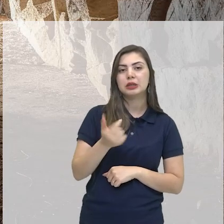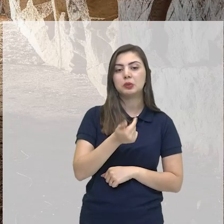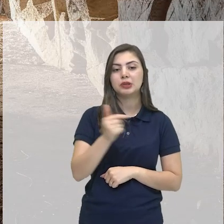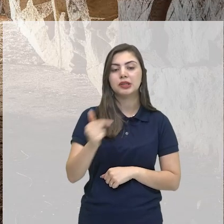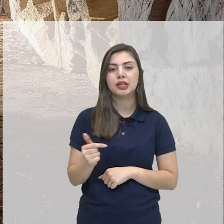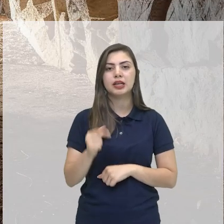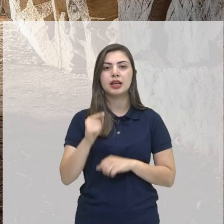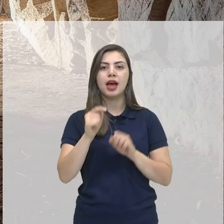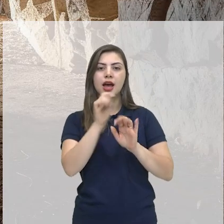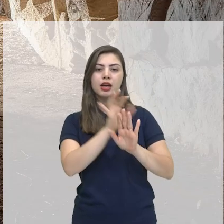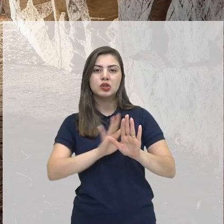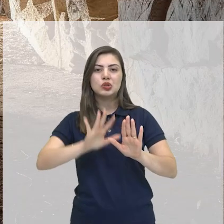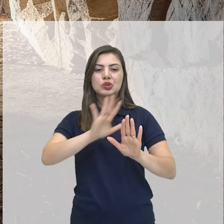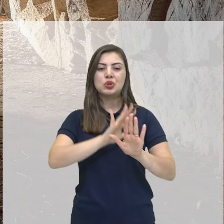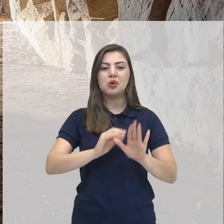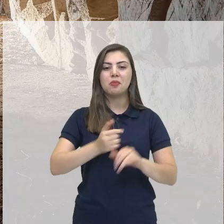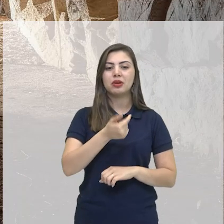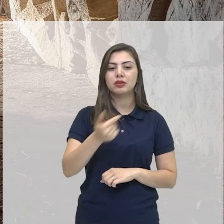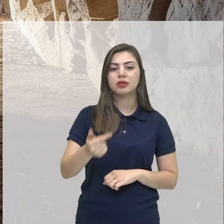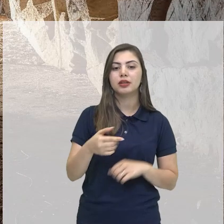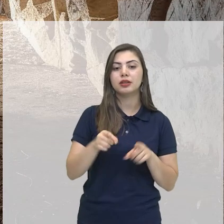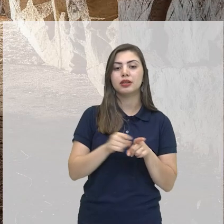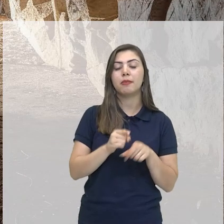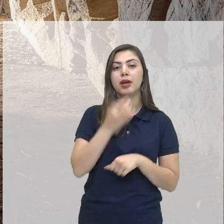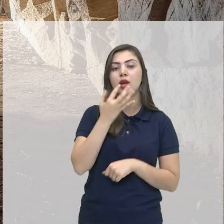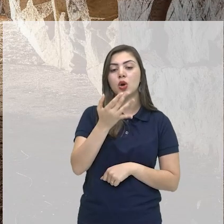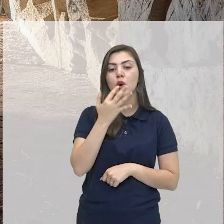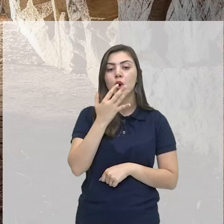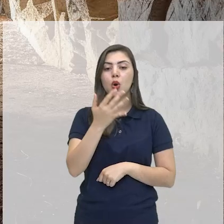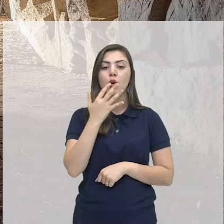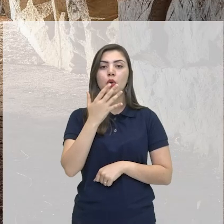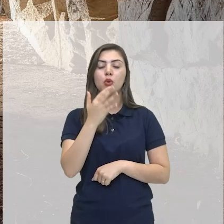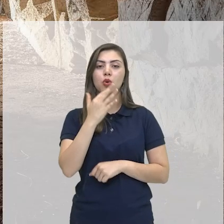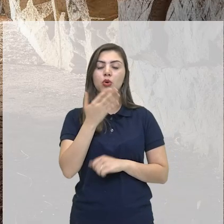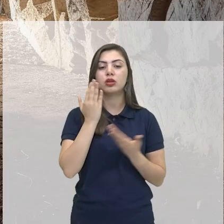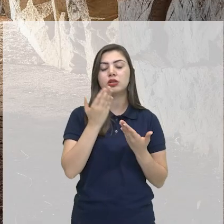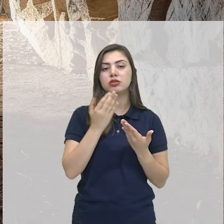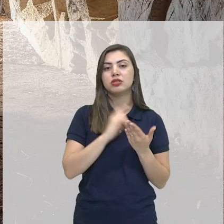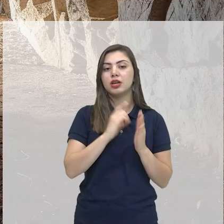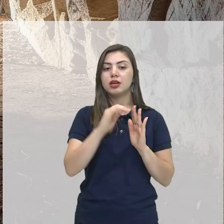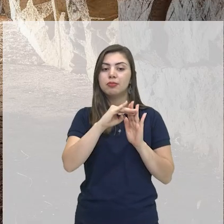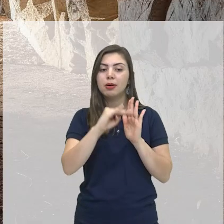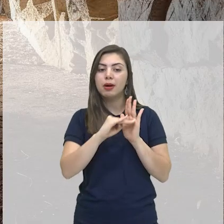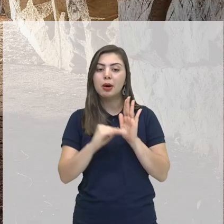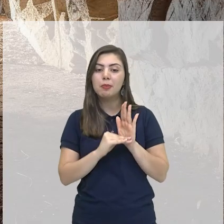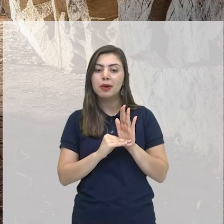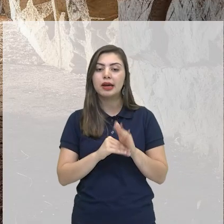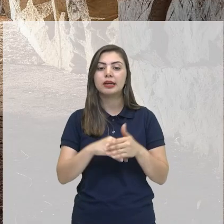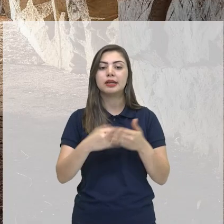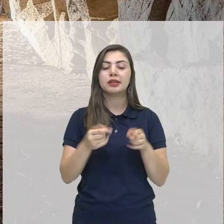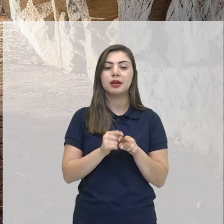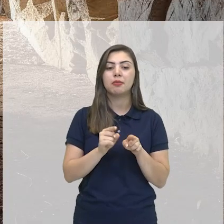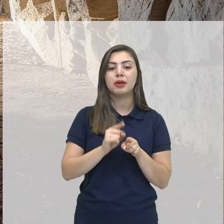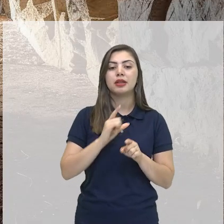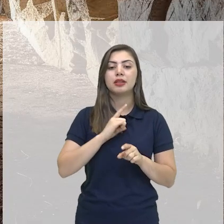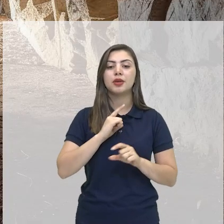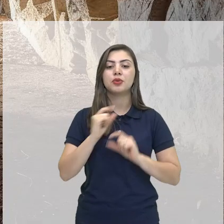O que aconteceu no Egito? O Egito ele foi muito forte na sua produção artística. E um dos elementos